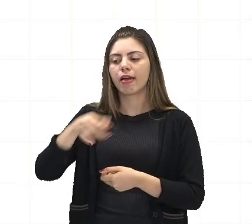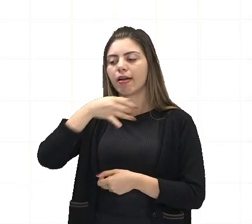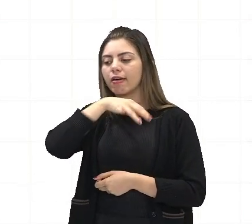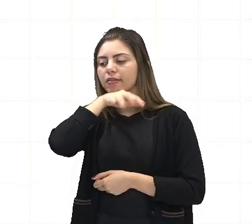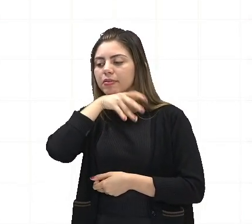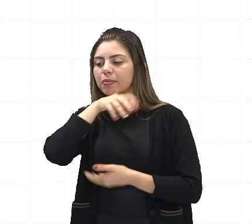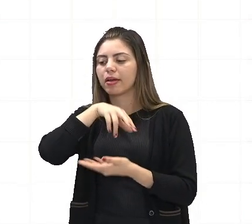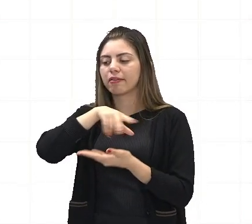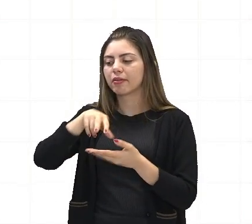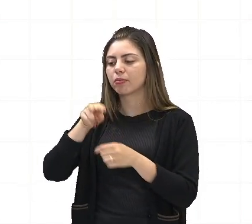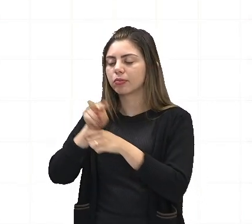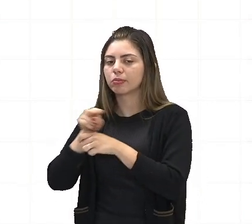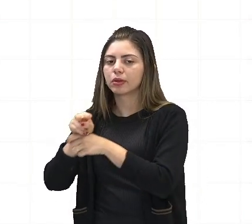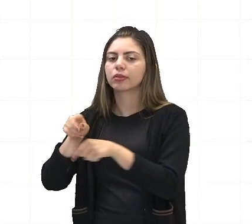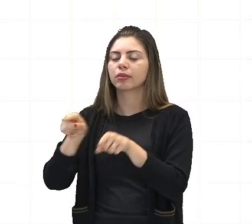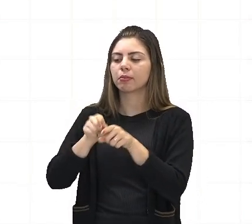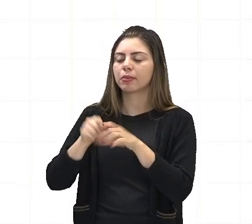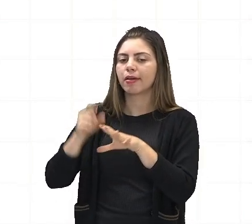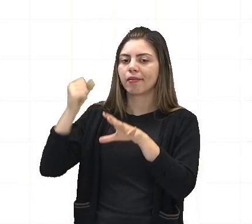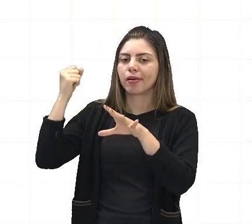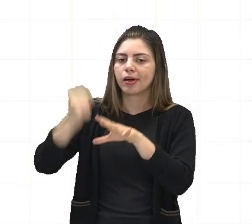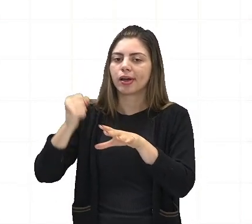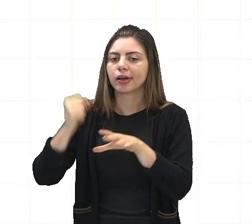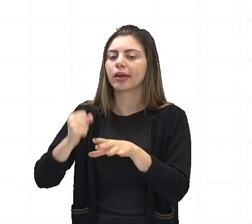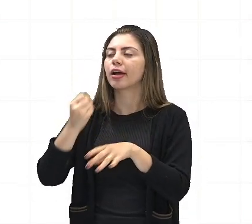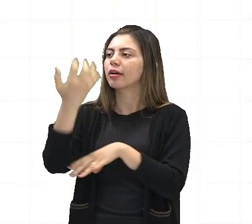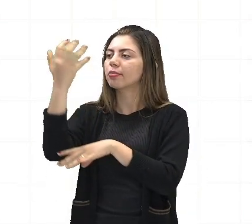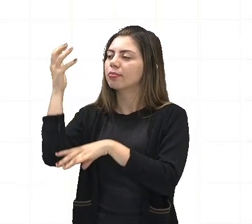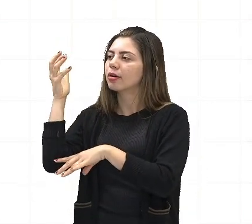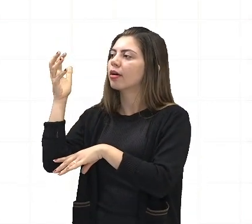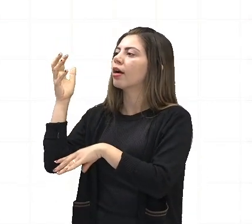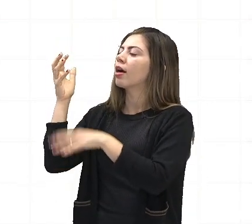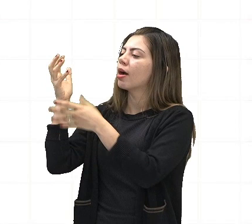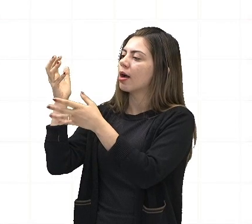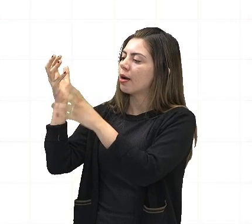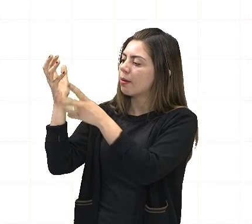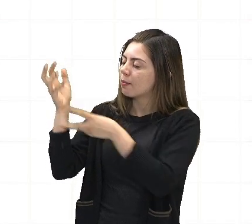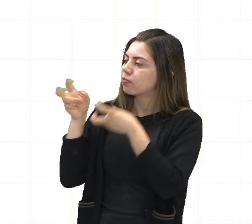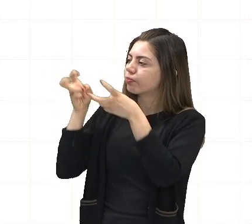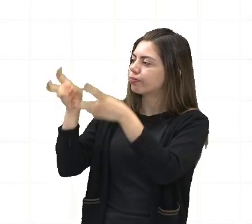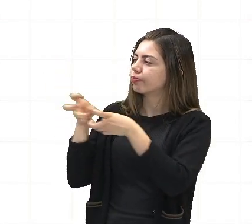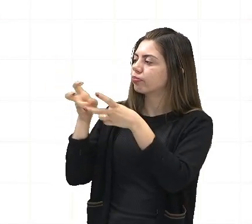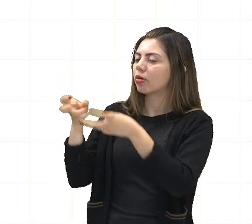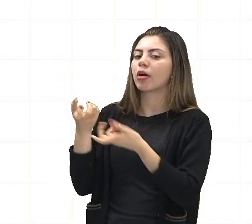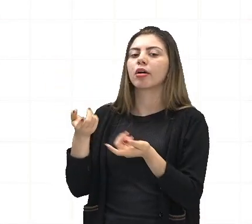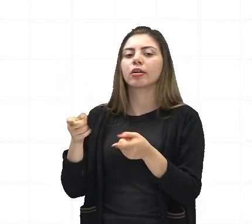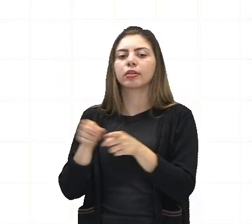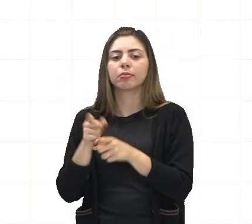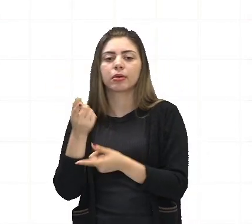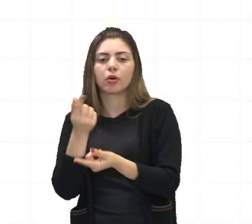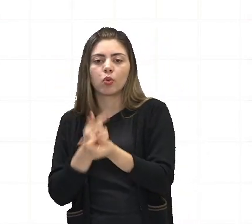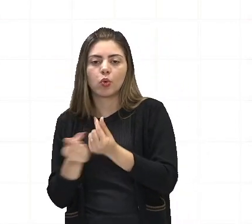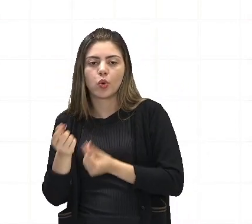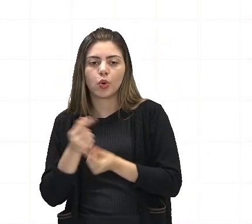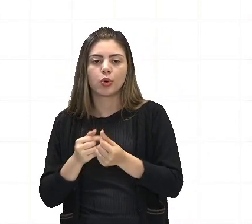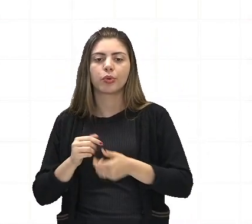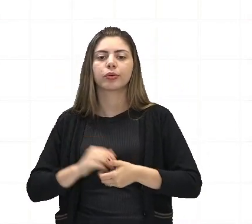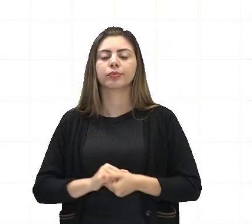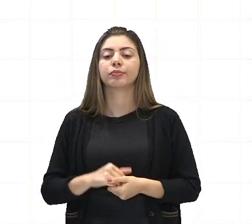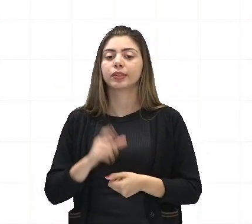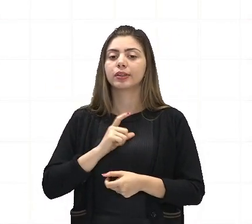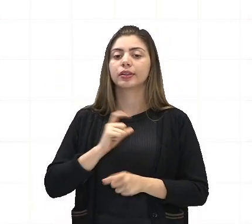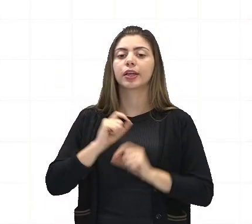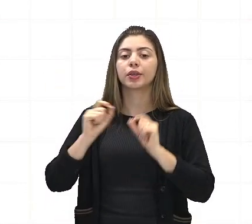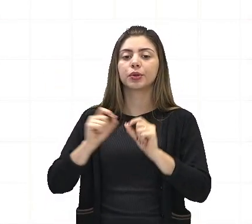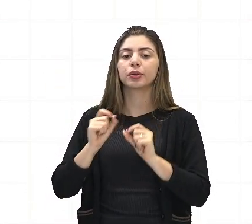animais, a caça, a coleta, a mineração e o comércio, além de ter ali a aliança entre escravos